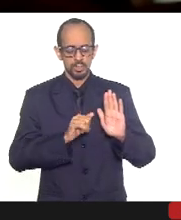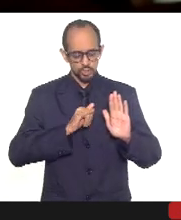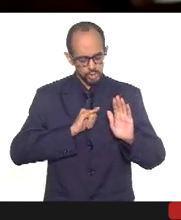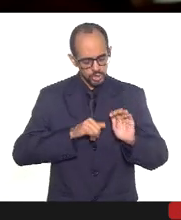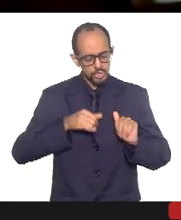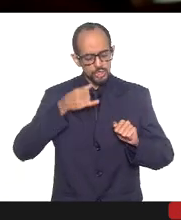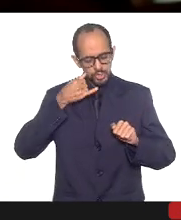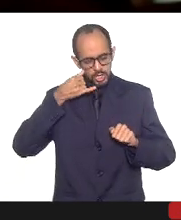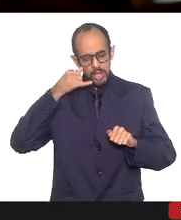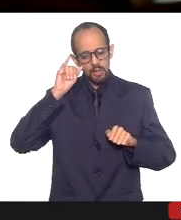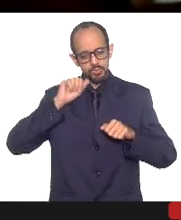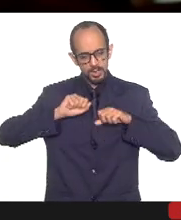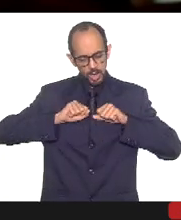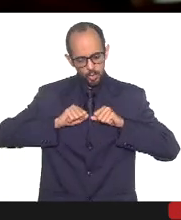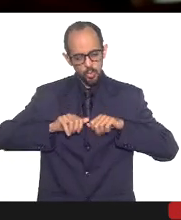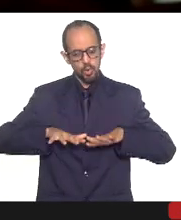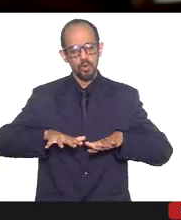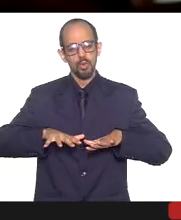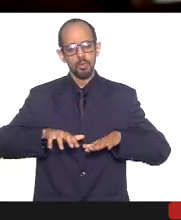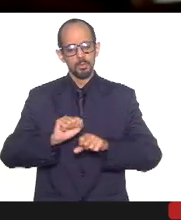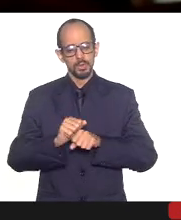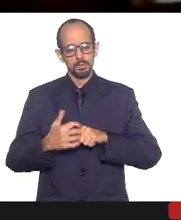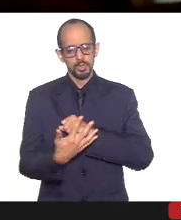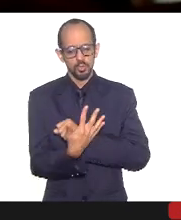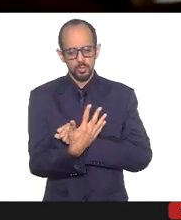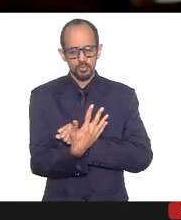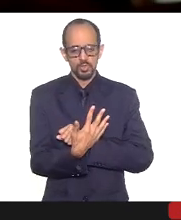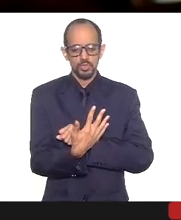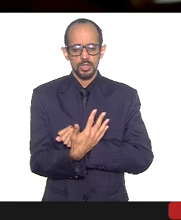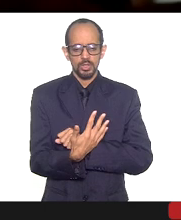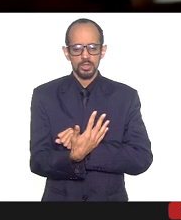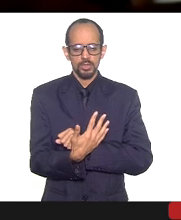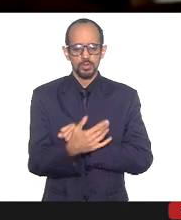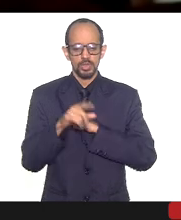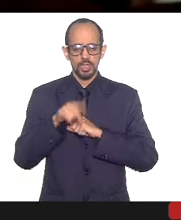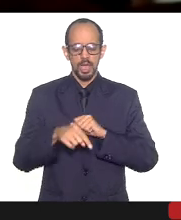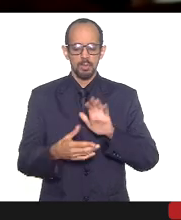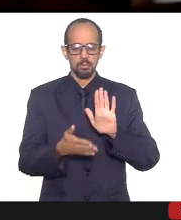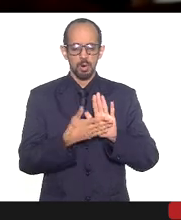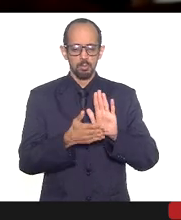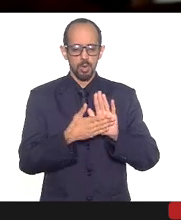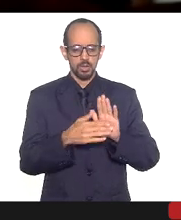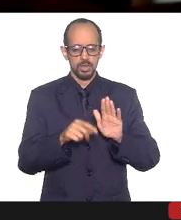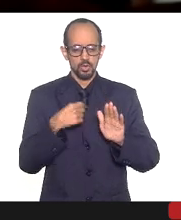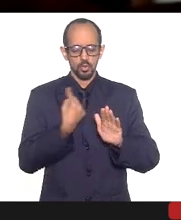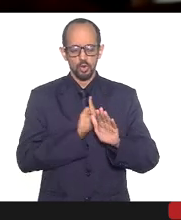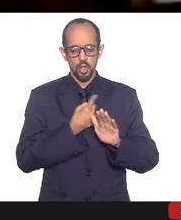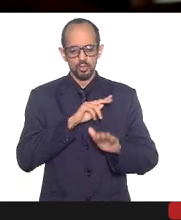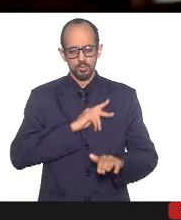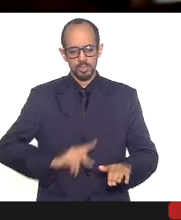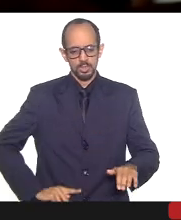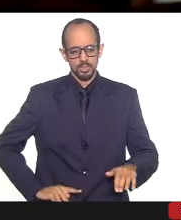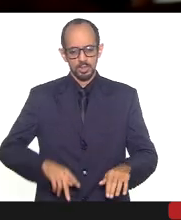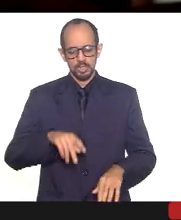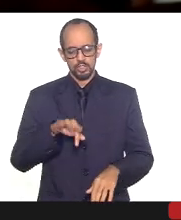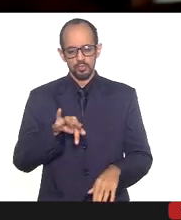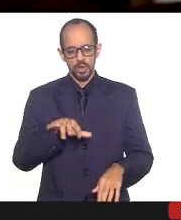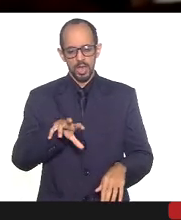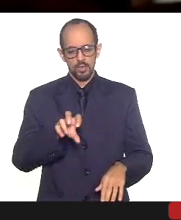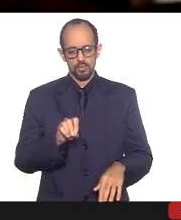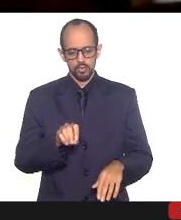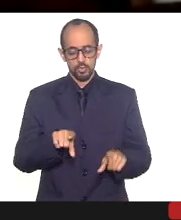Covid-19, né, defendida e proposta pelo nosso presidente da comissão, Flávio